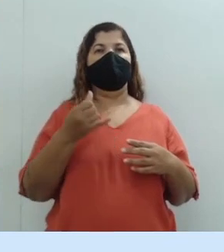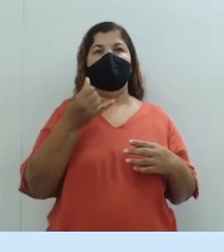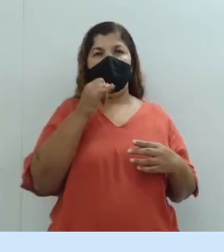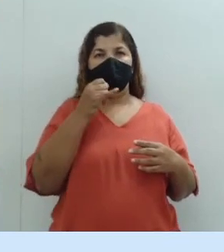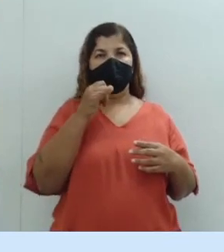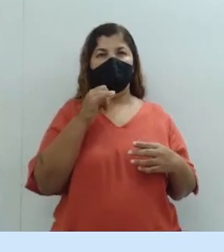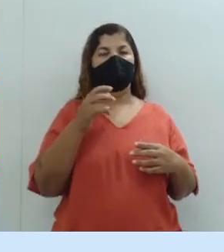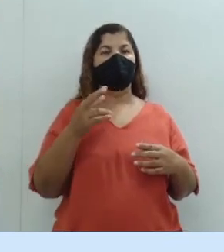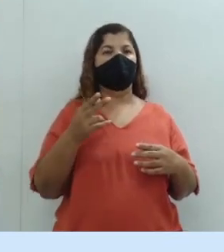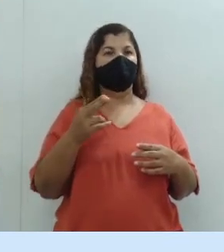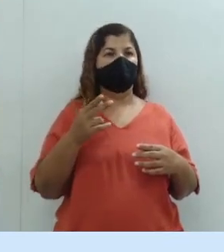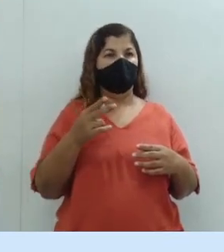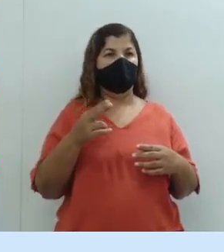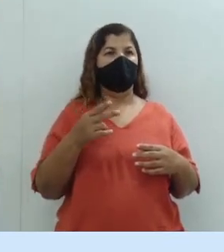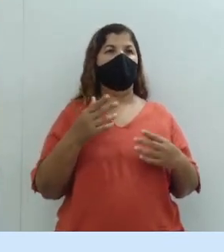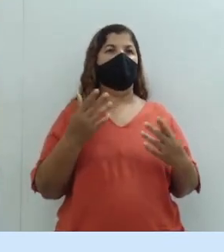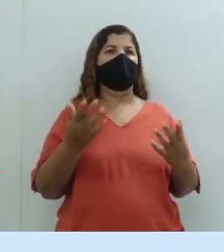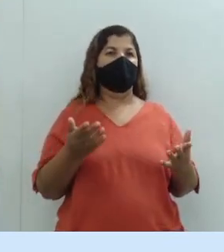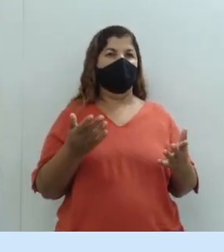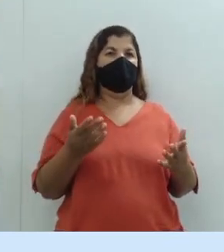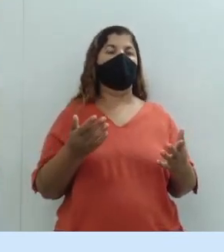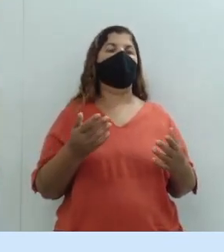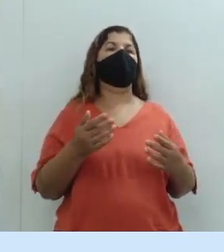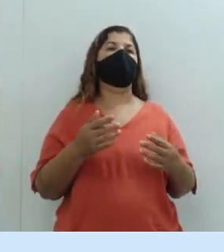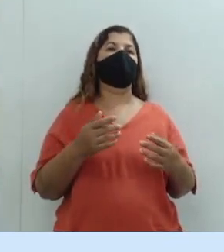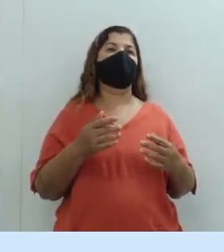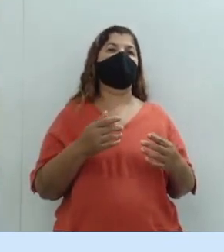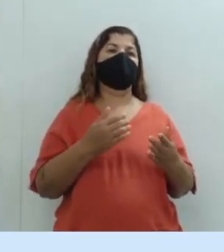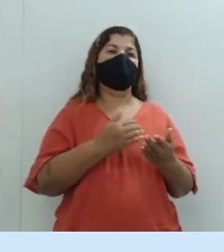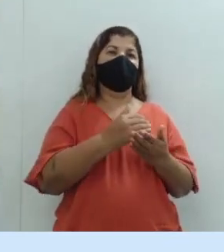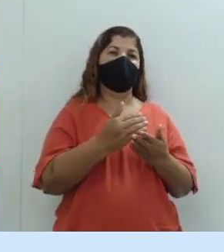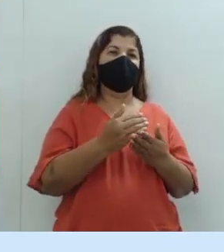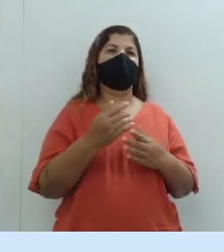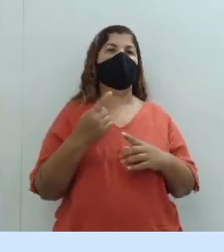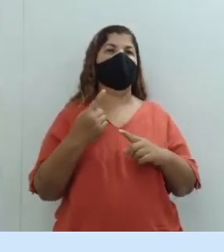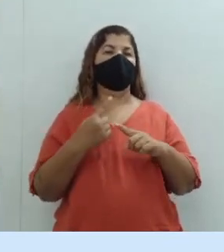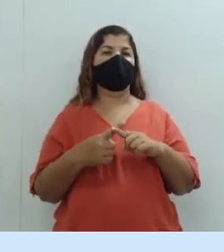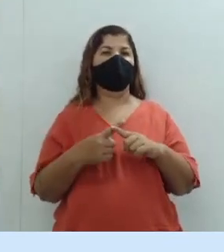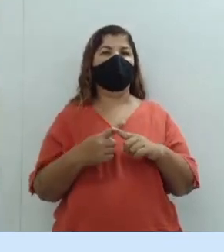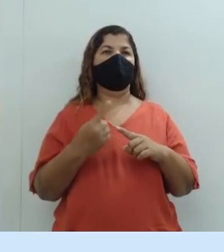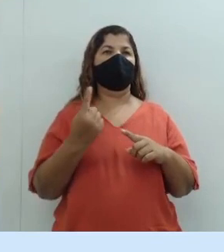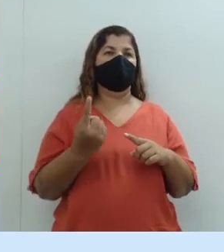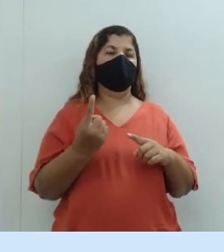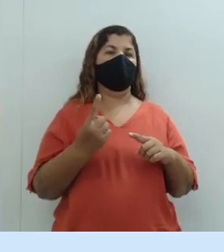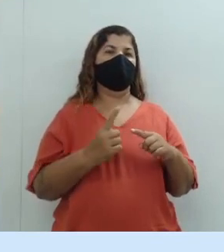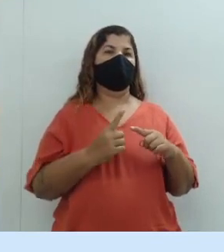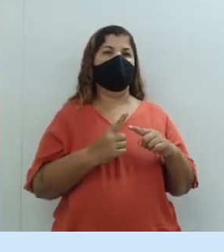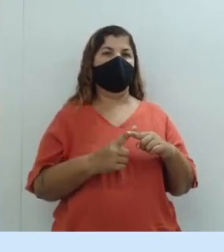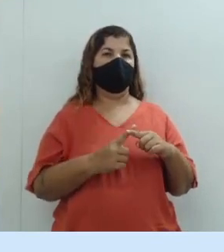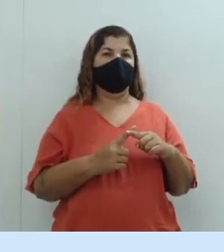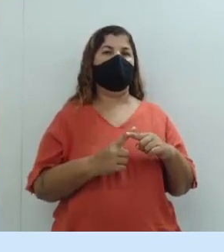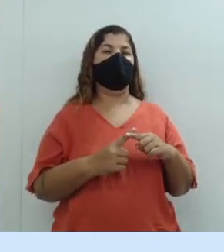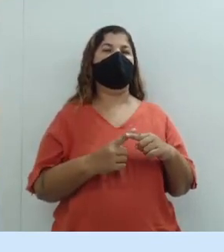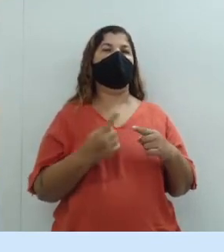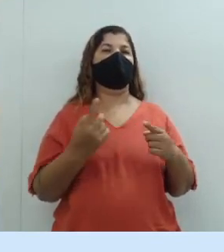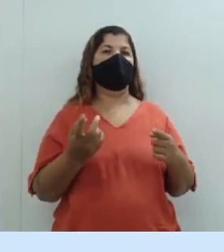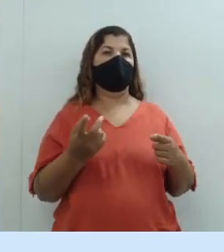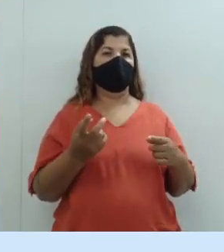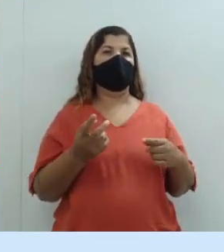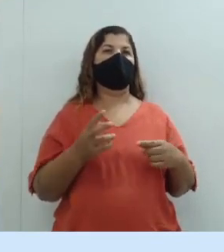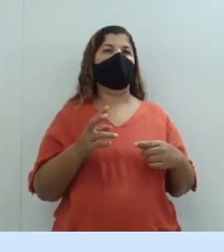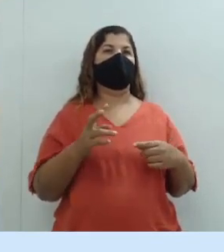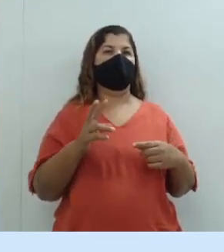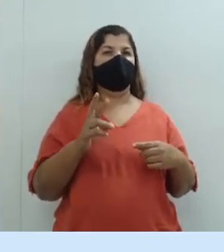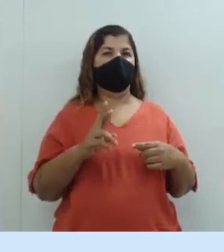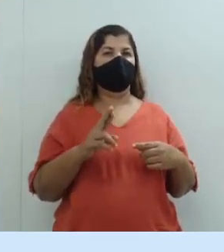à resistividade e a resistência inicial multiplicado por 1 mais o nosso alfa aí, que é o coeficiente